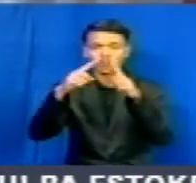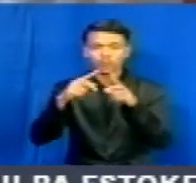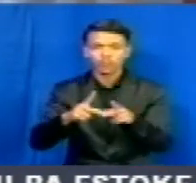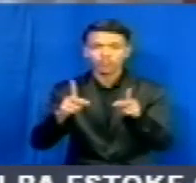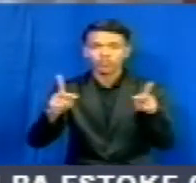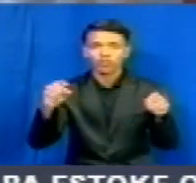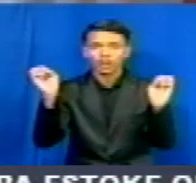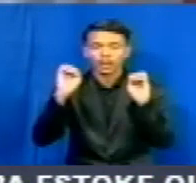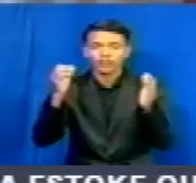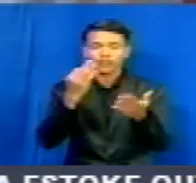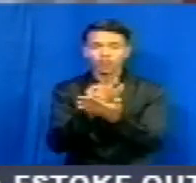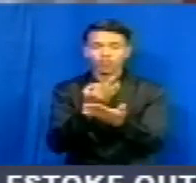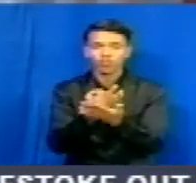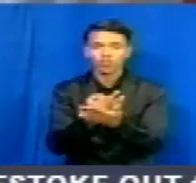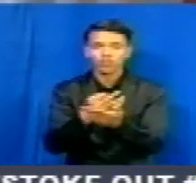iha orçamento